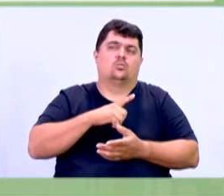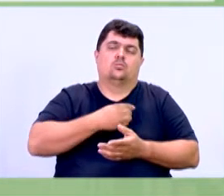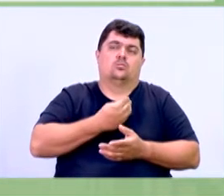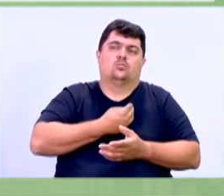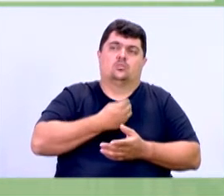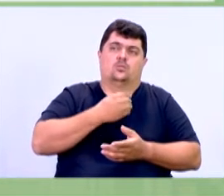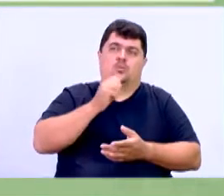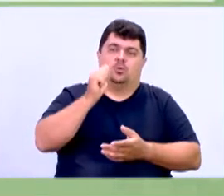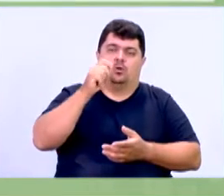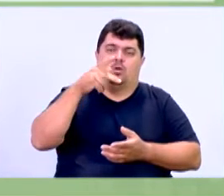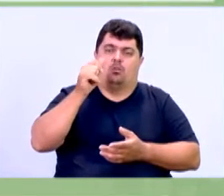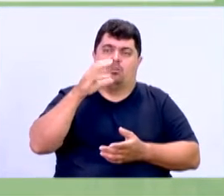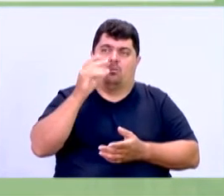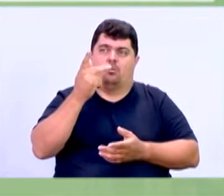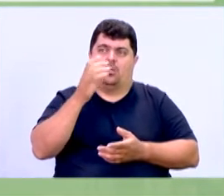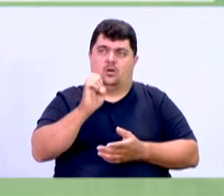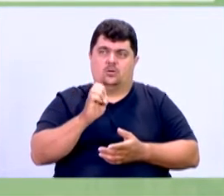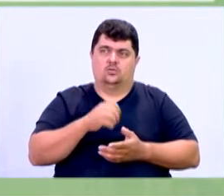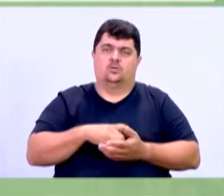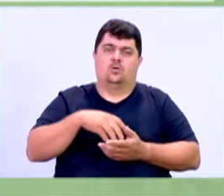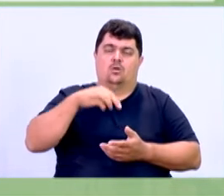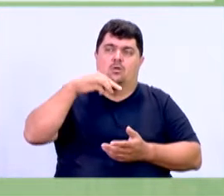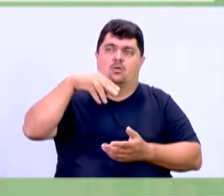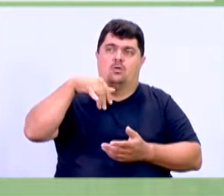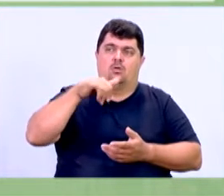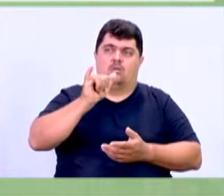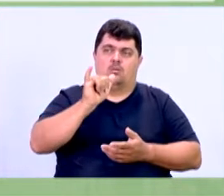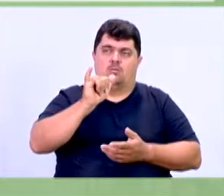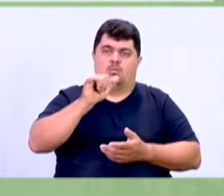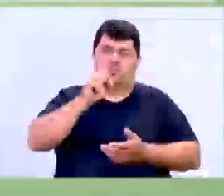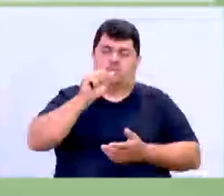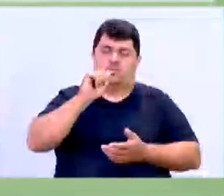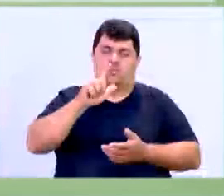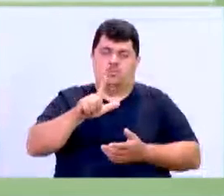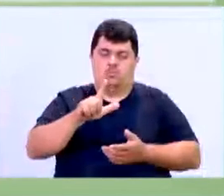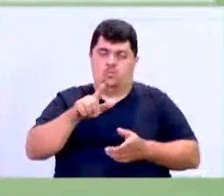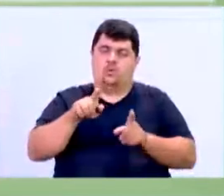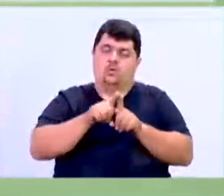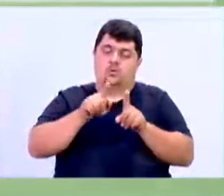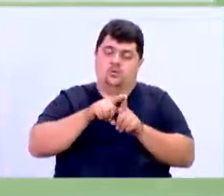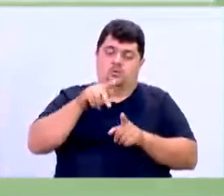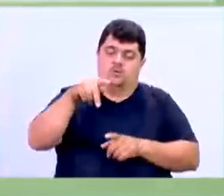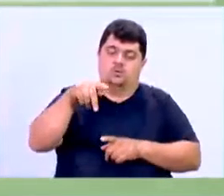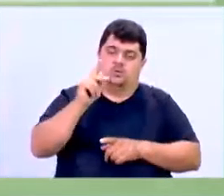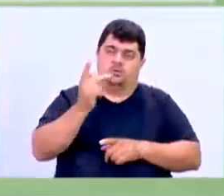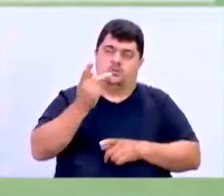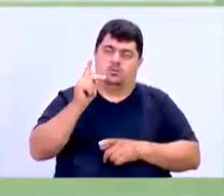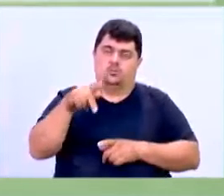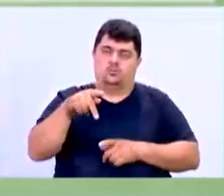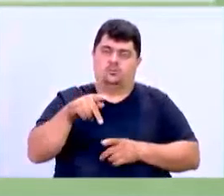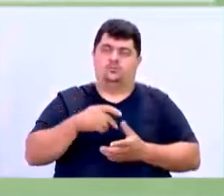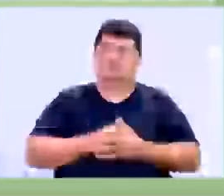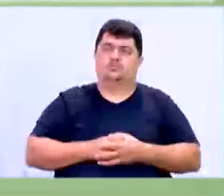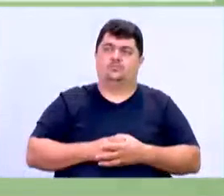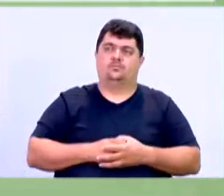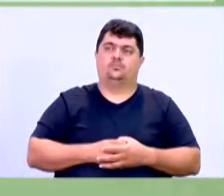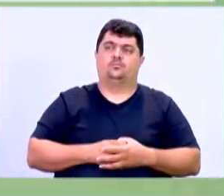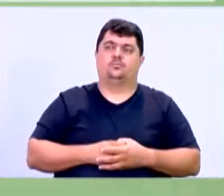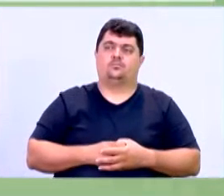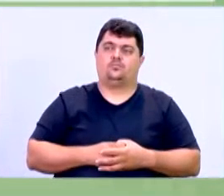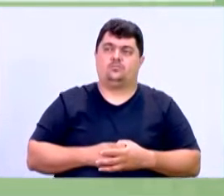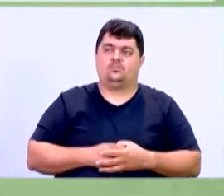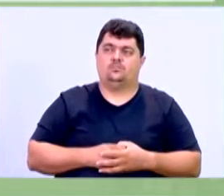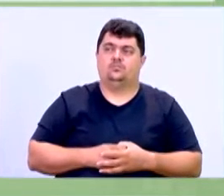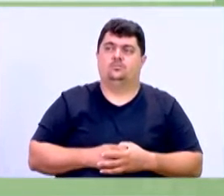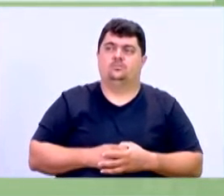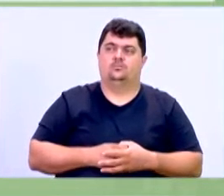O Apache, que é o nosso servidor web, o nosso SGBD banco de dados MySQL e uma ferramenta para trabalhar